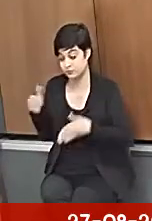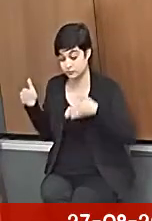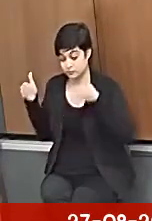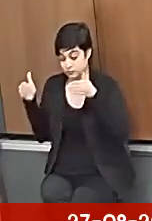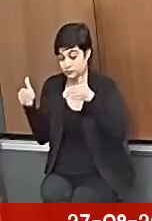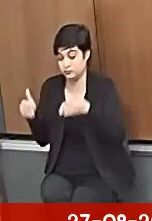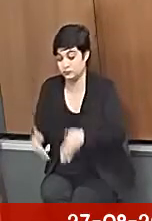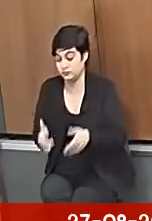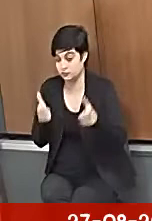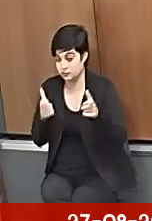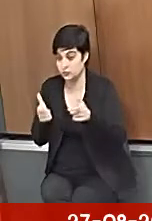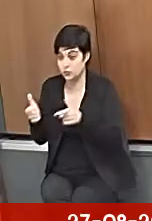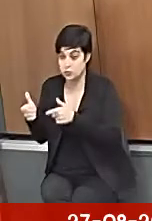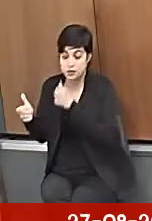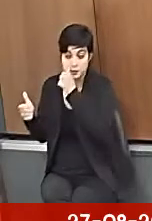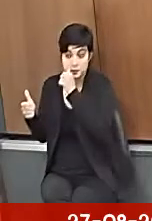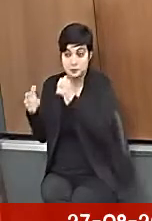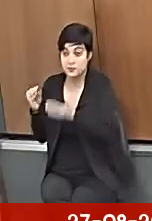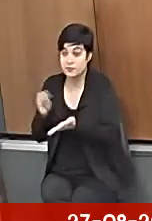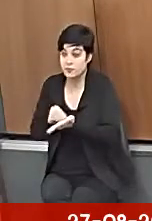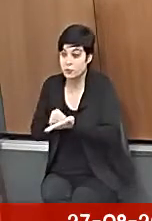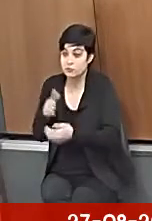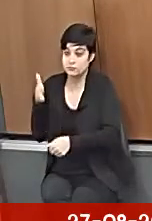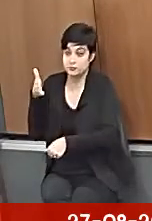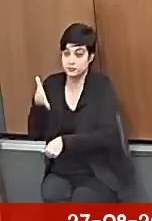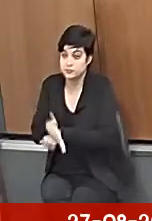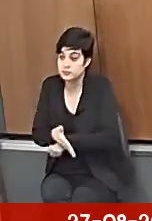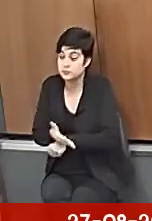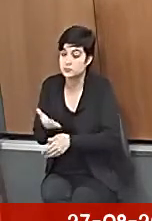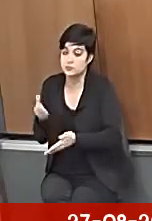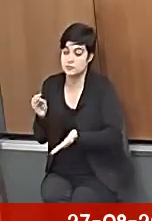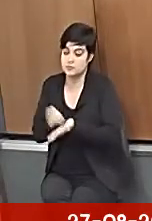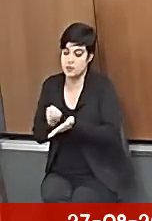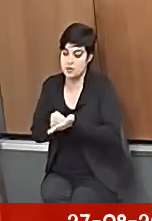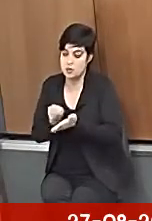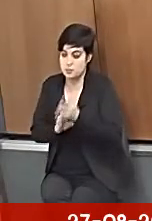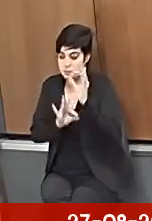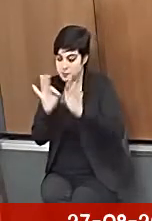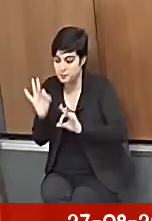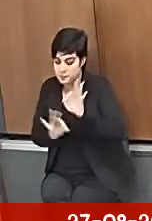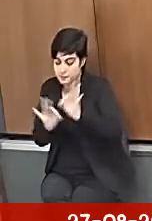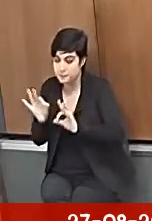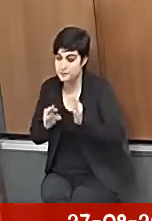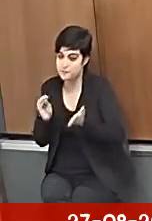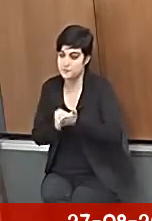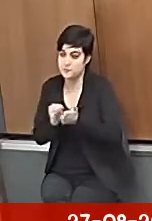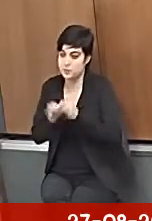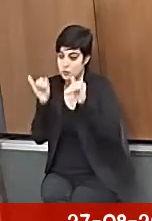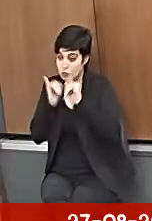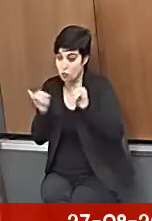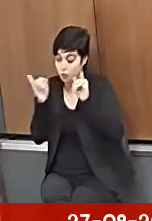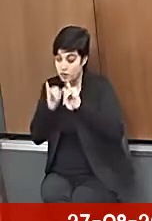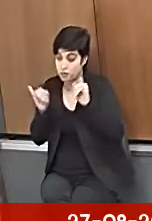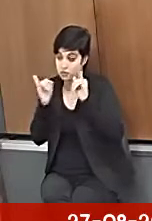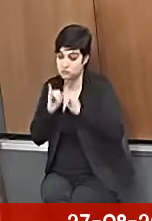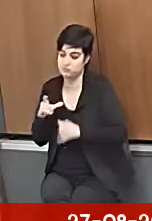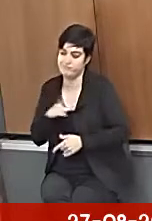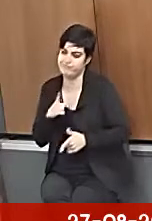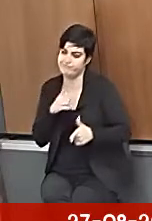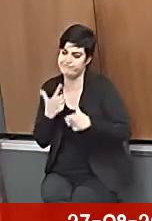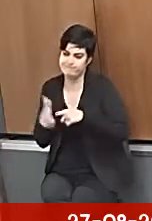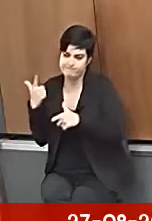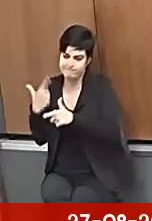local ou seja por falta de acesso ou por falta de preparo de informação a gente se depara com e aí se